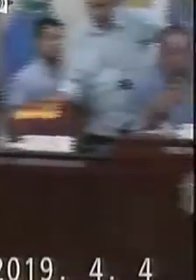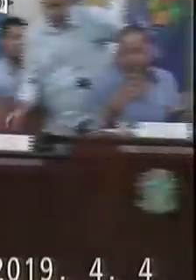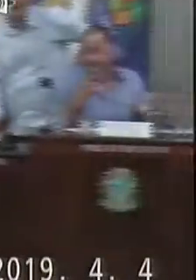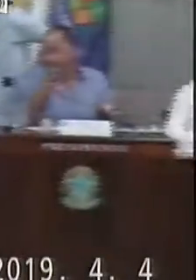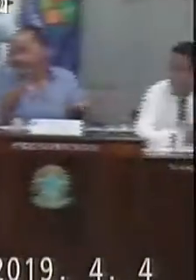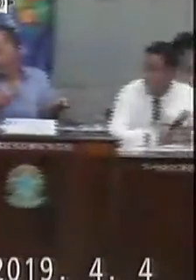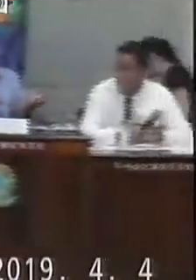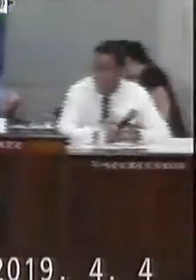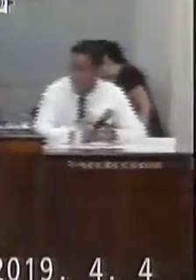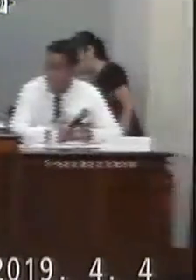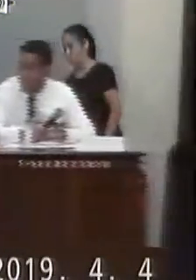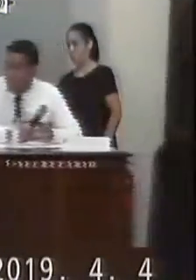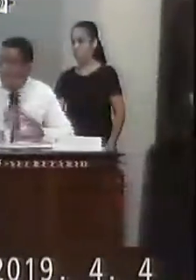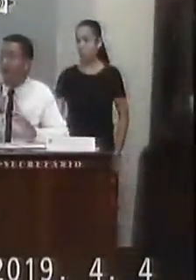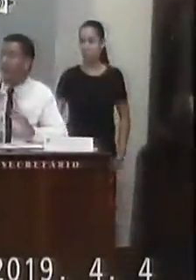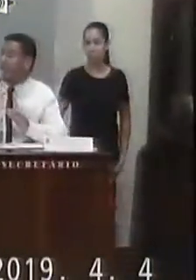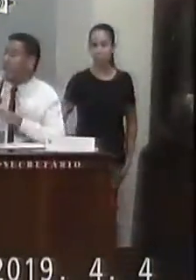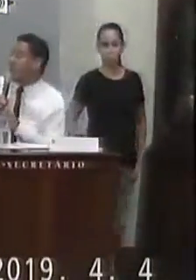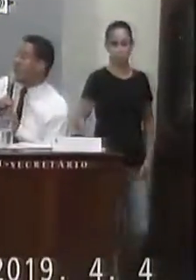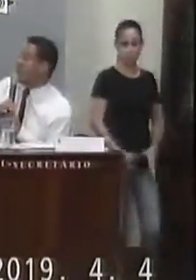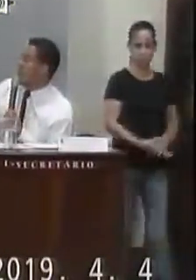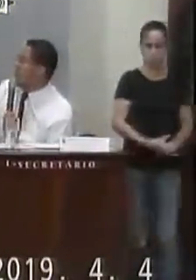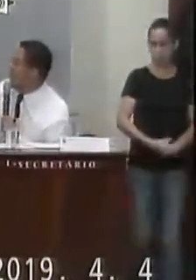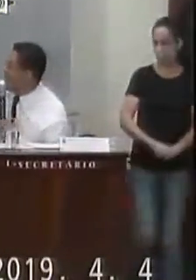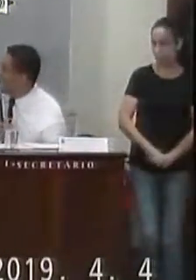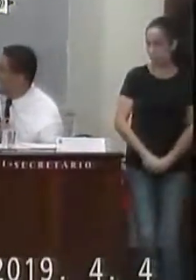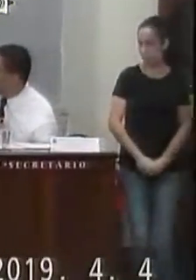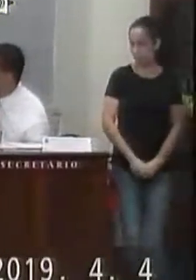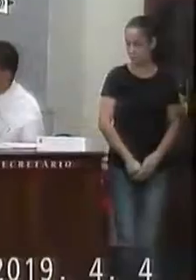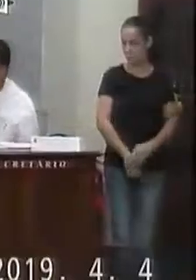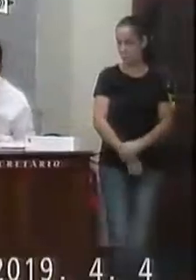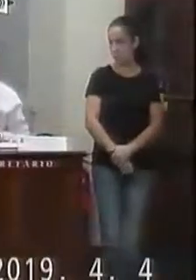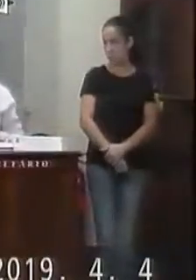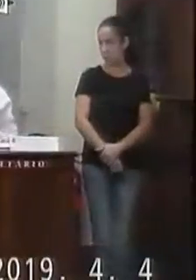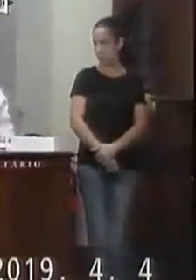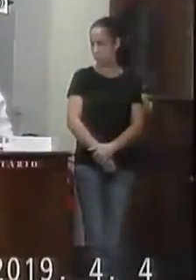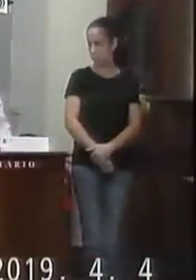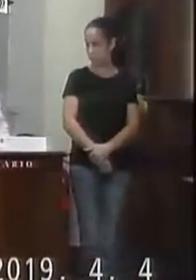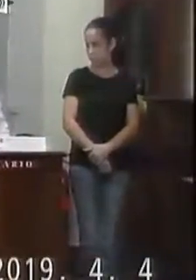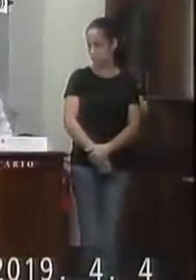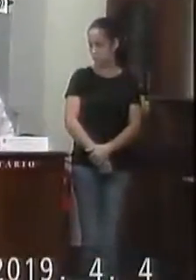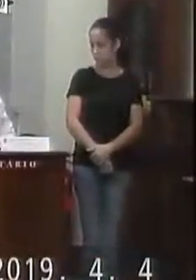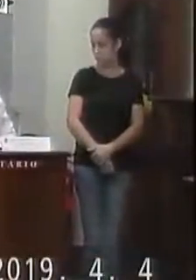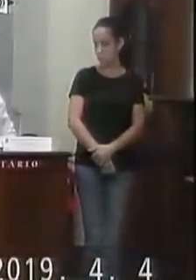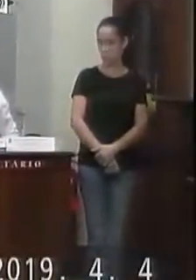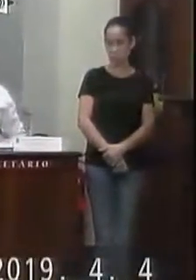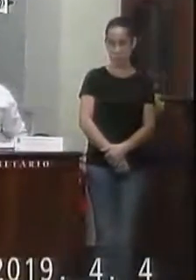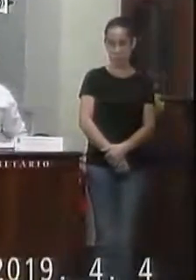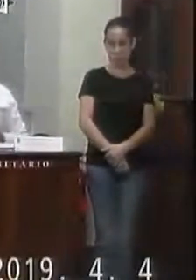Então, a gente podia discutir internamente isso, presidente. Então, enfim,